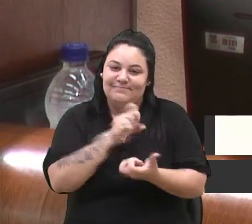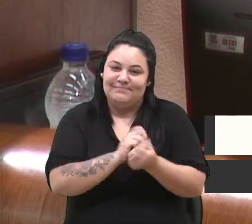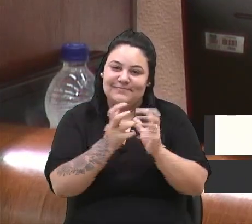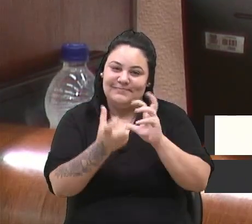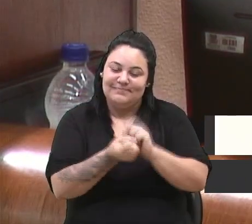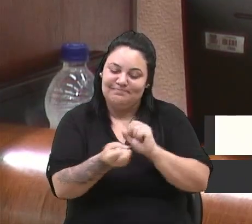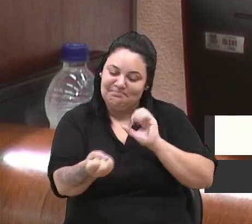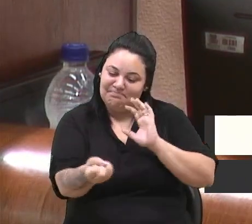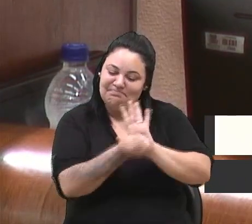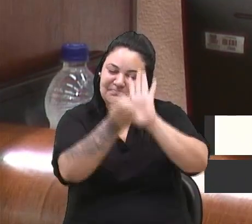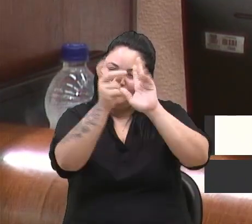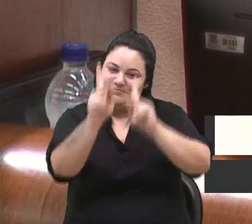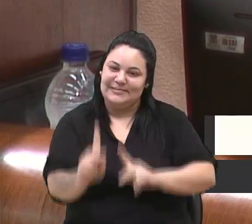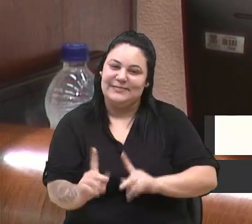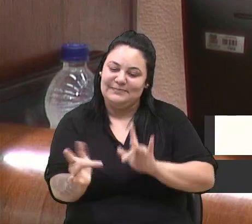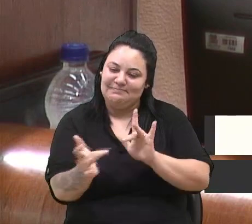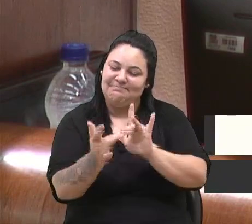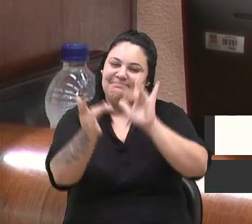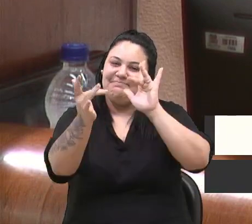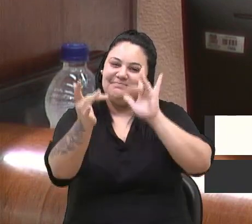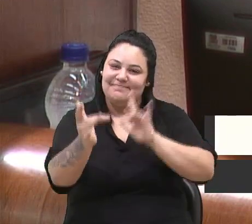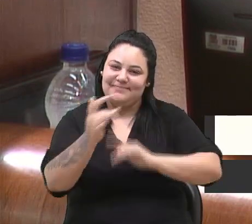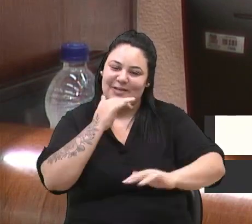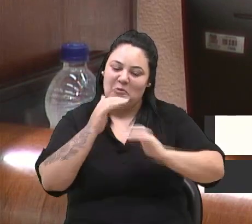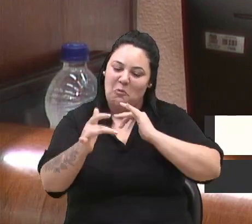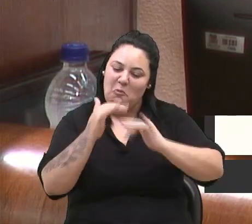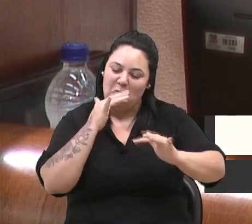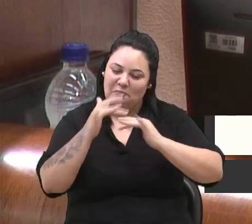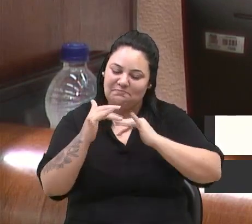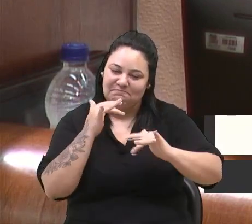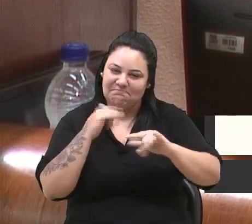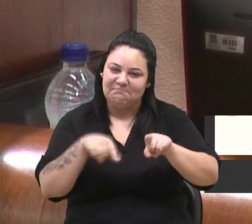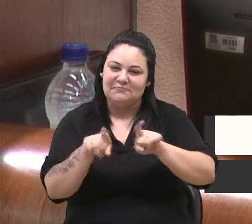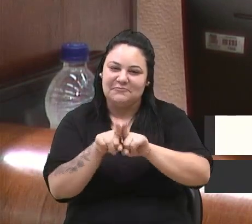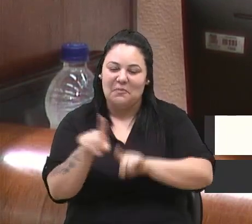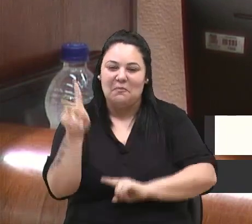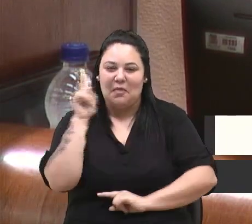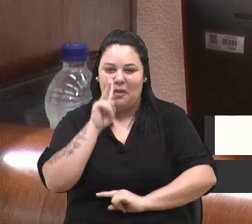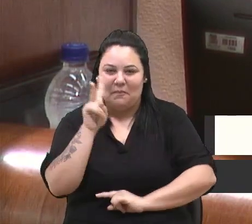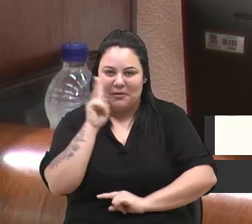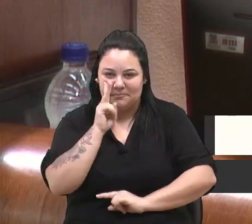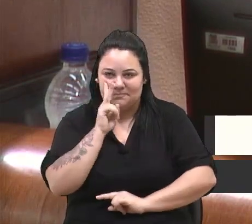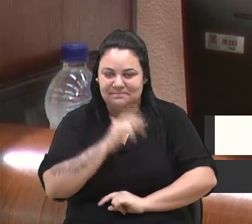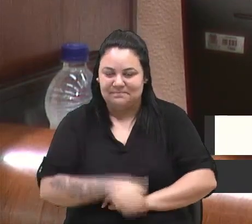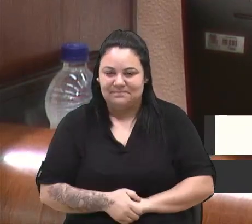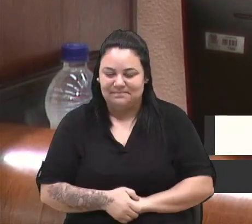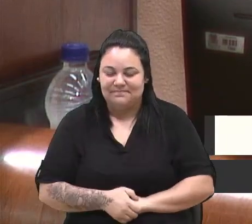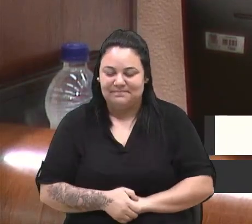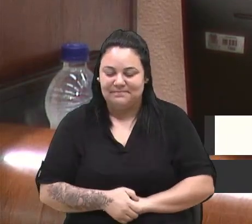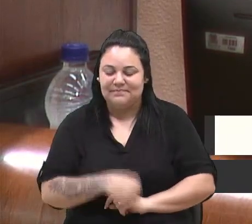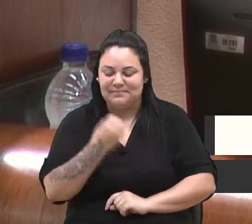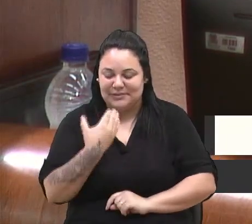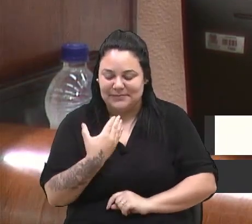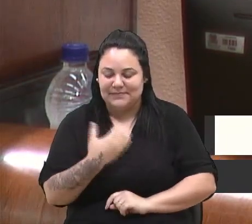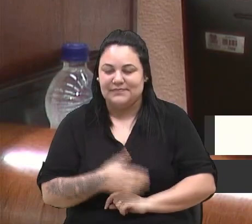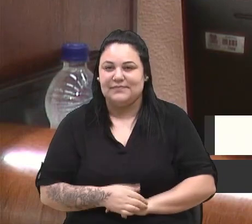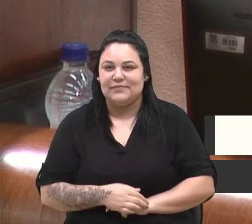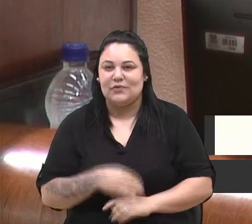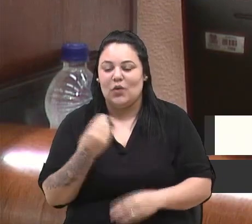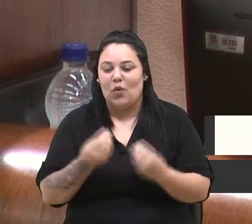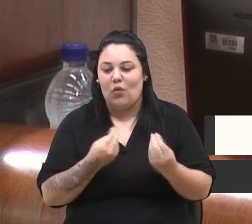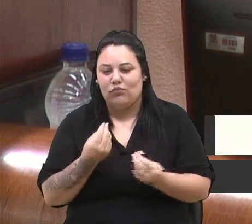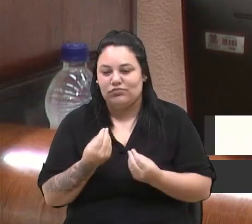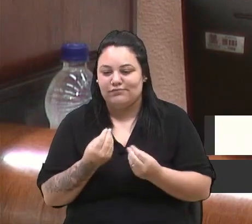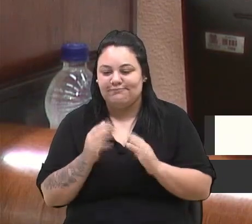né? Com as suas cores. Então, muito bem lembrado inclusive essa expressão do quanto fica cinza